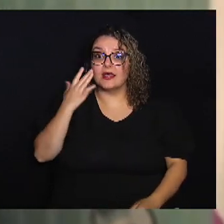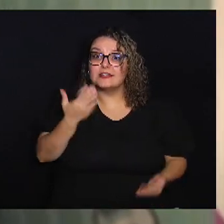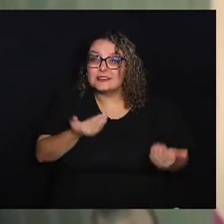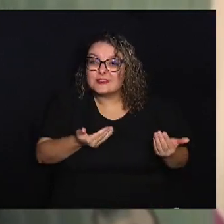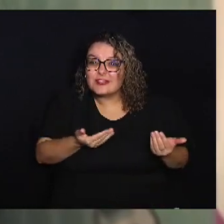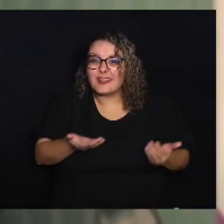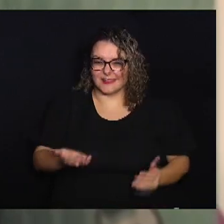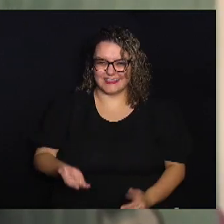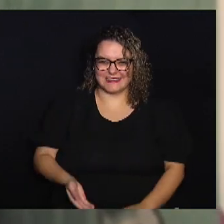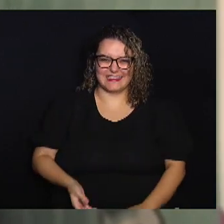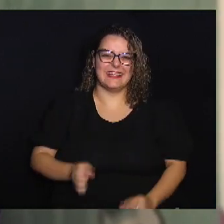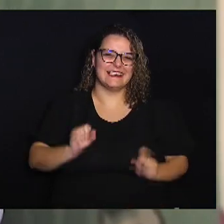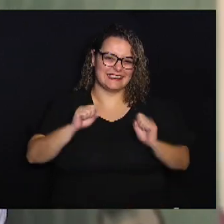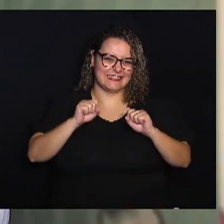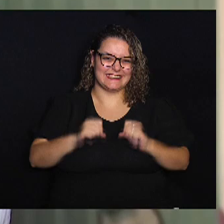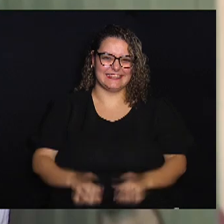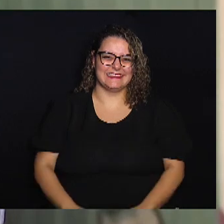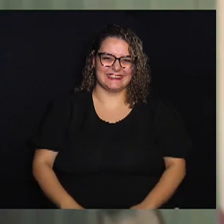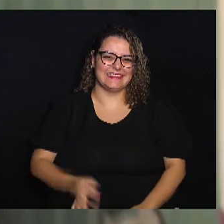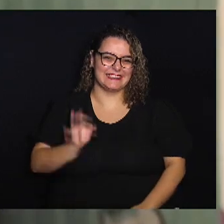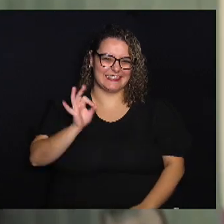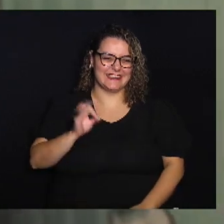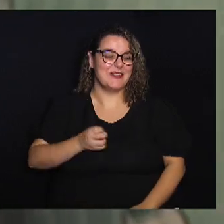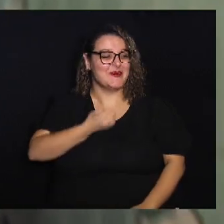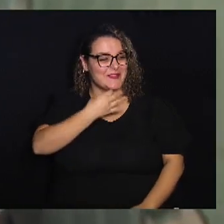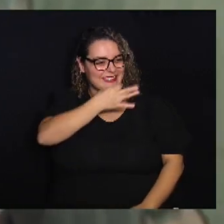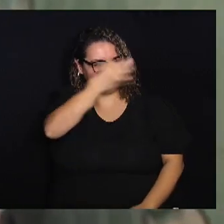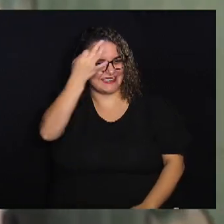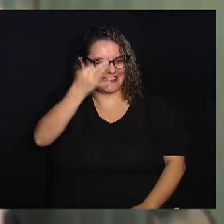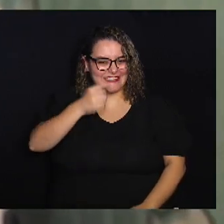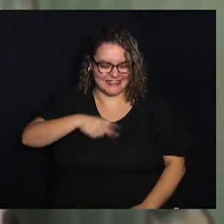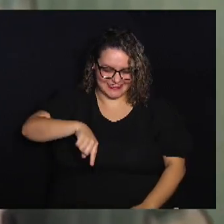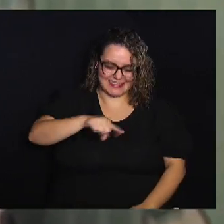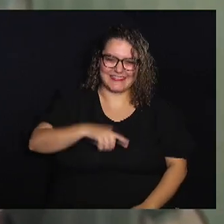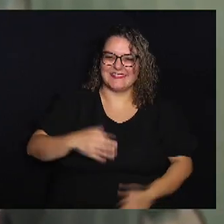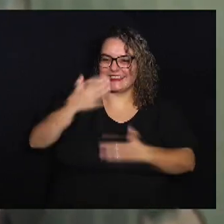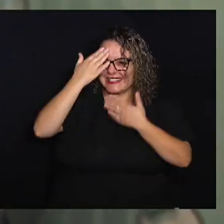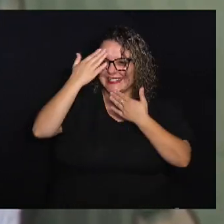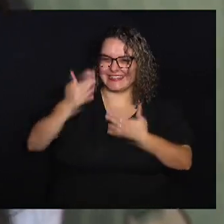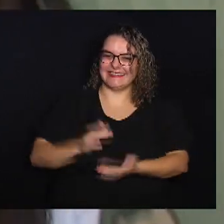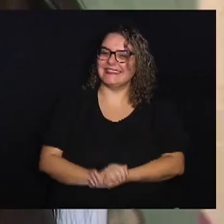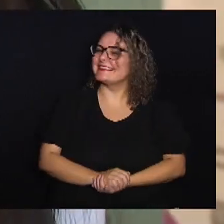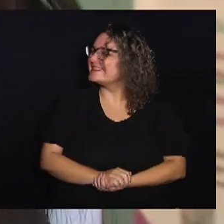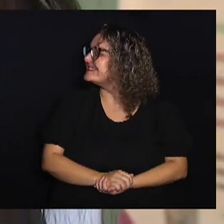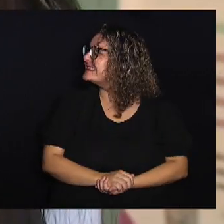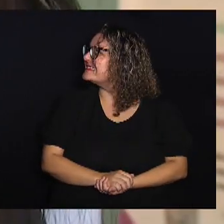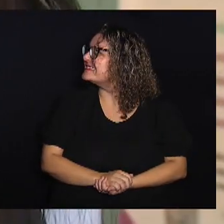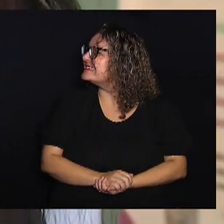ainda. Sim, então tá certo. Boa sorte para vocês aí. Obrigada.